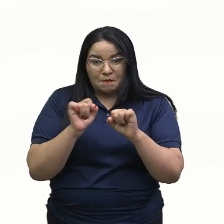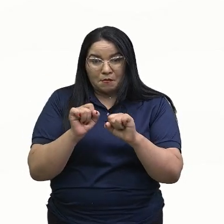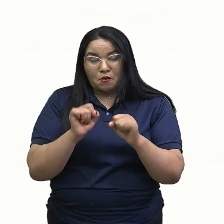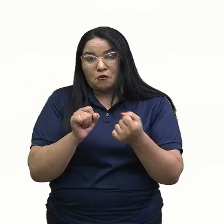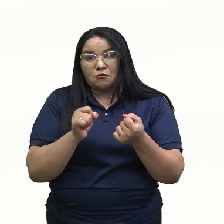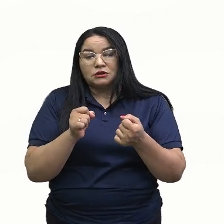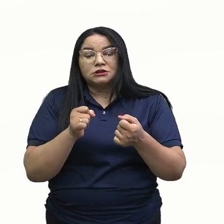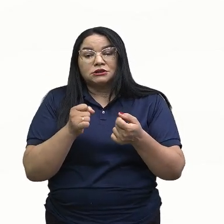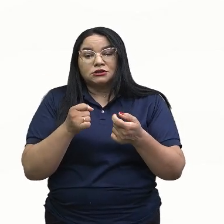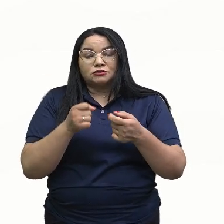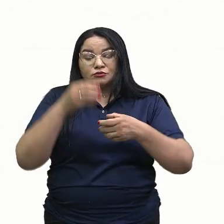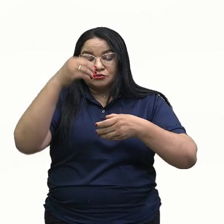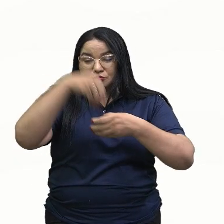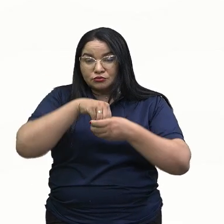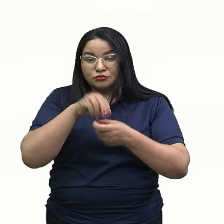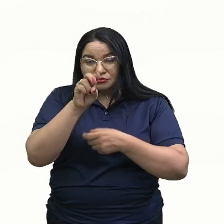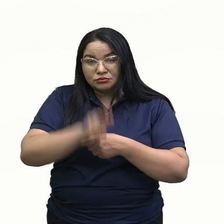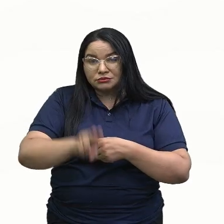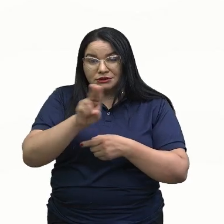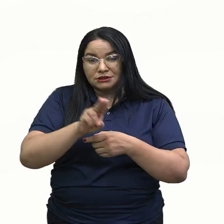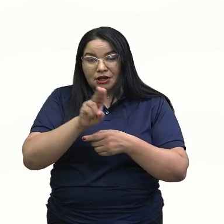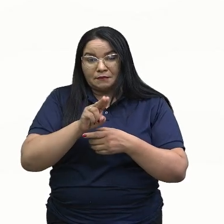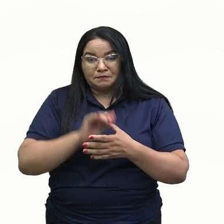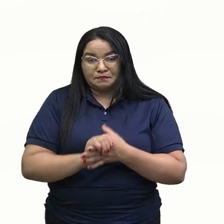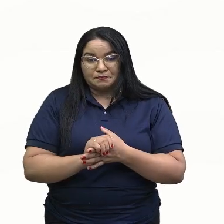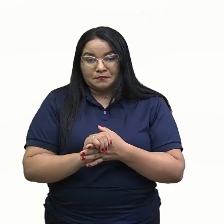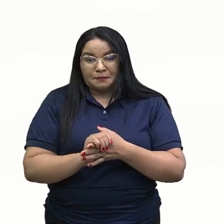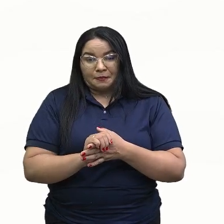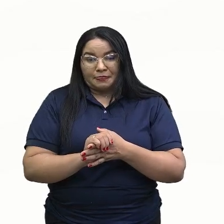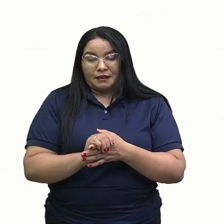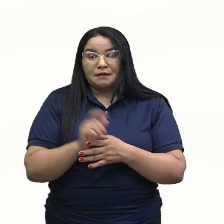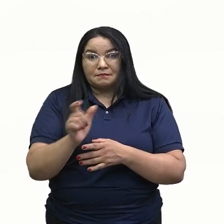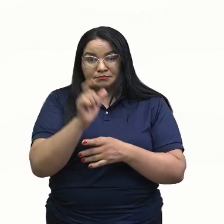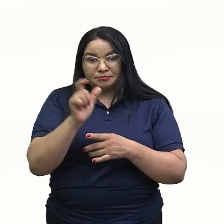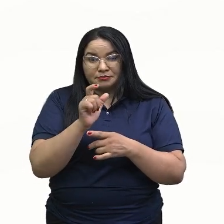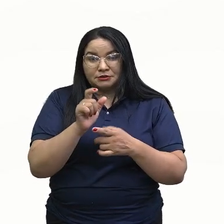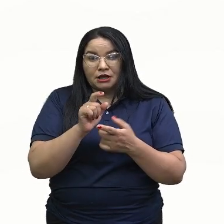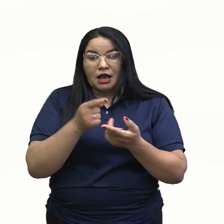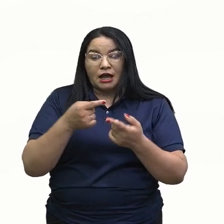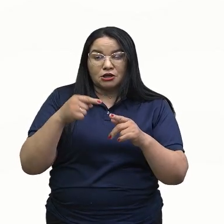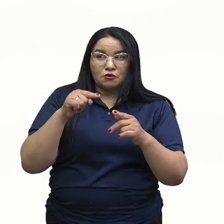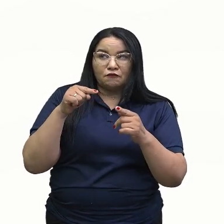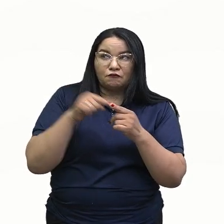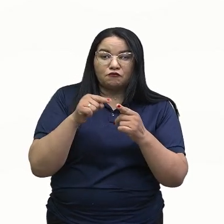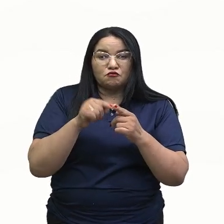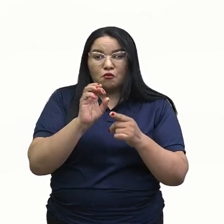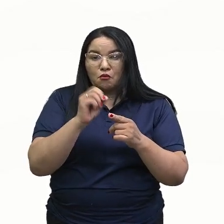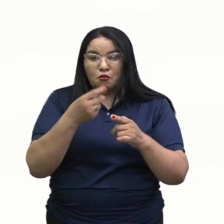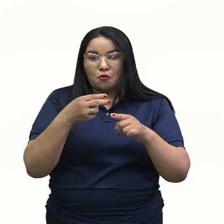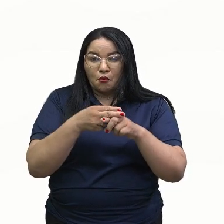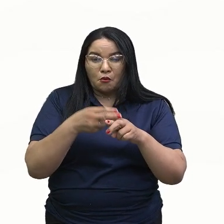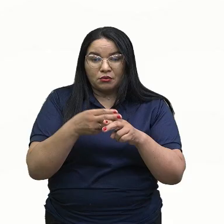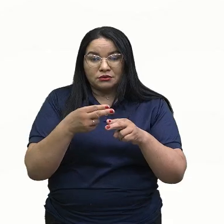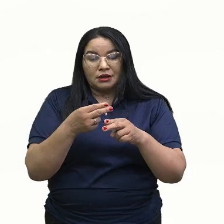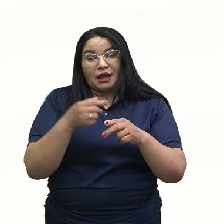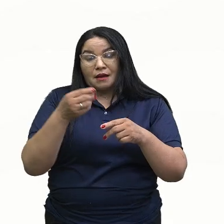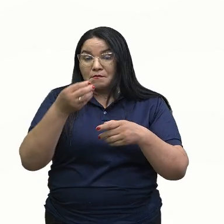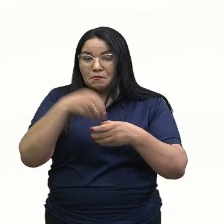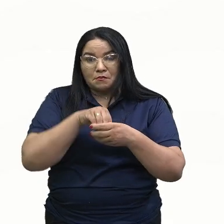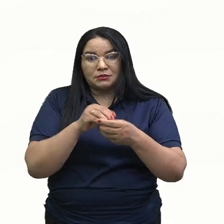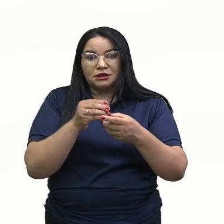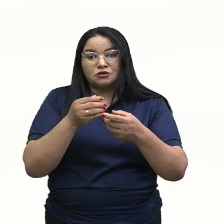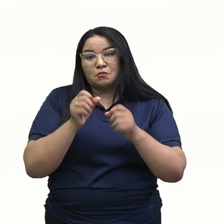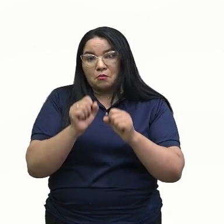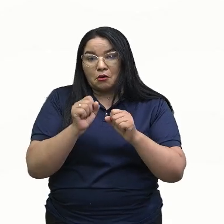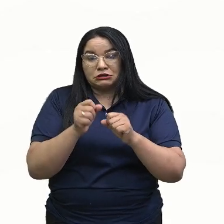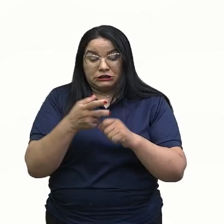gente está utilizando dessa forma, contaminadas com produtos químicos, tá? Então, seringas podem estar aí,